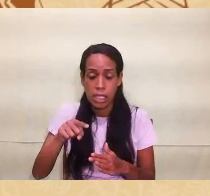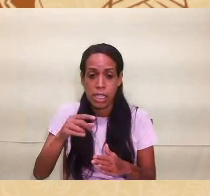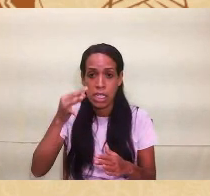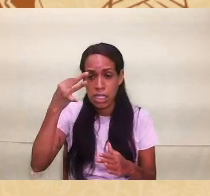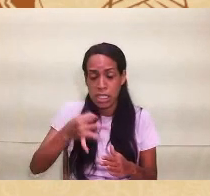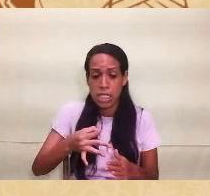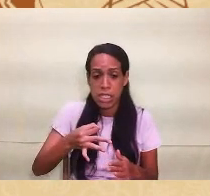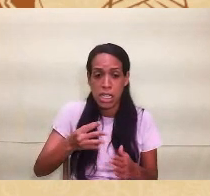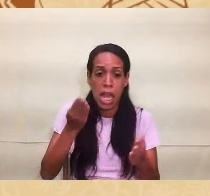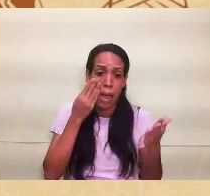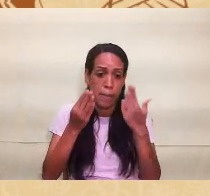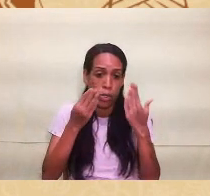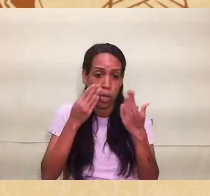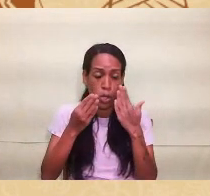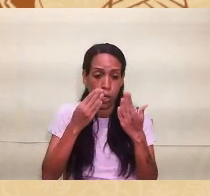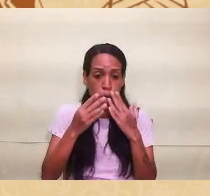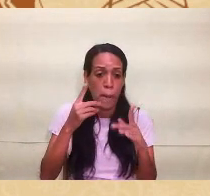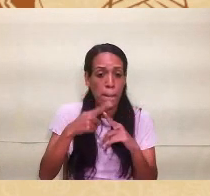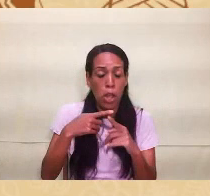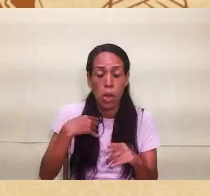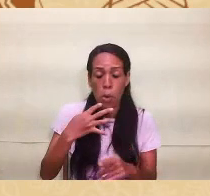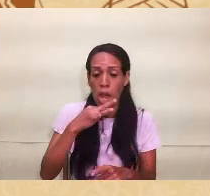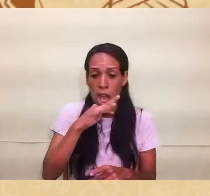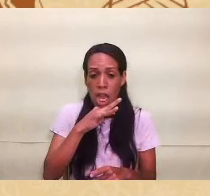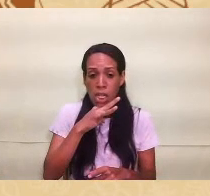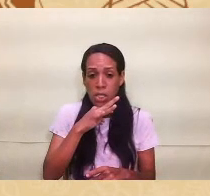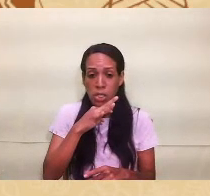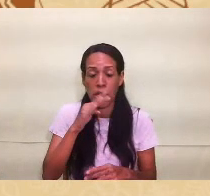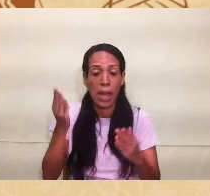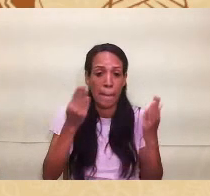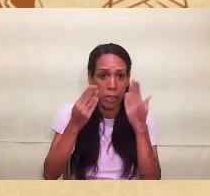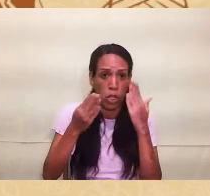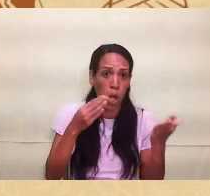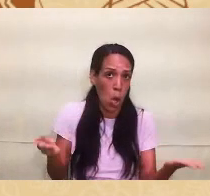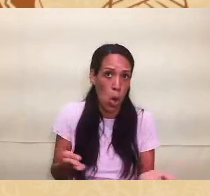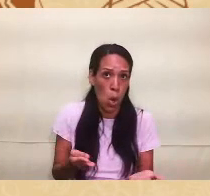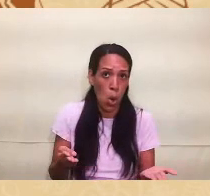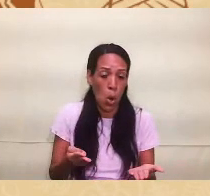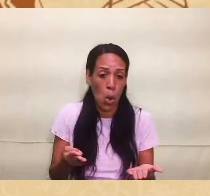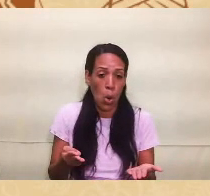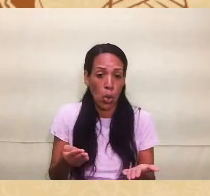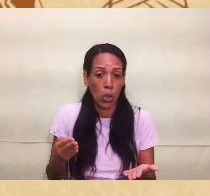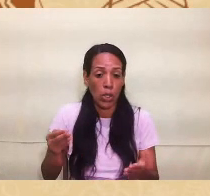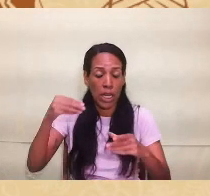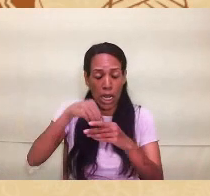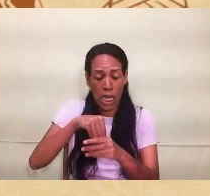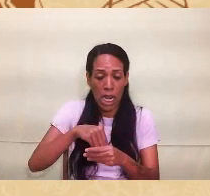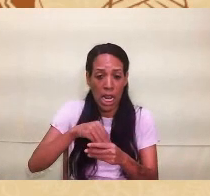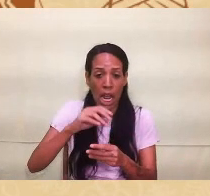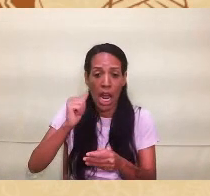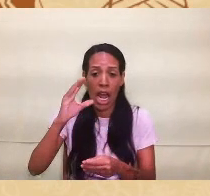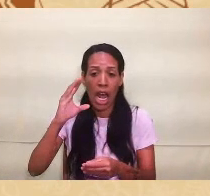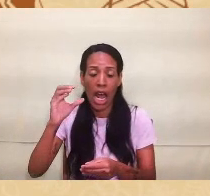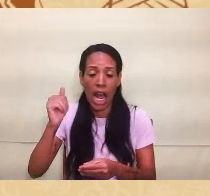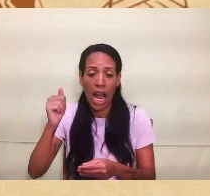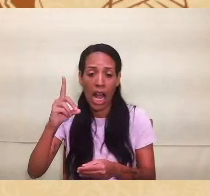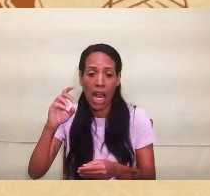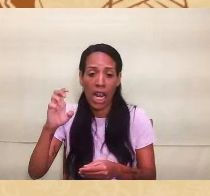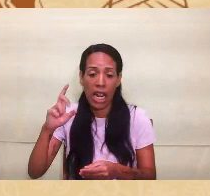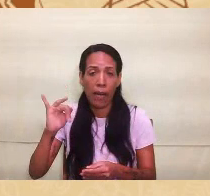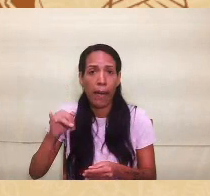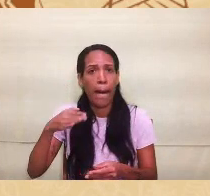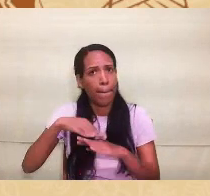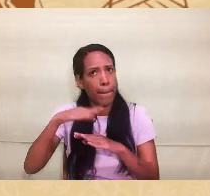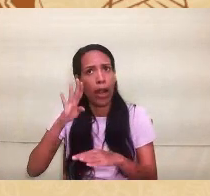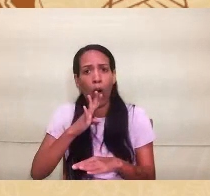na psicologia, porque eu acho que justamente a psicologia hoje, dentro da academia, é uma das áreas do conhecimento que mais nos